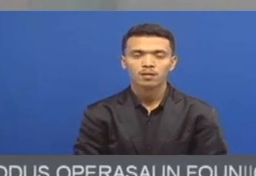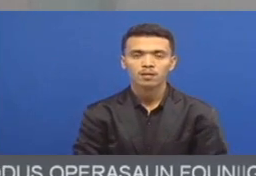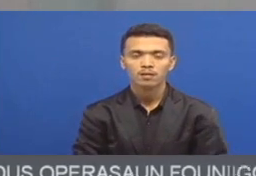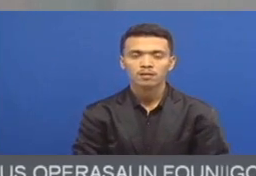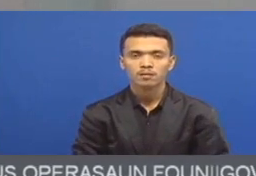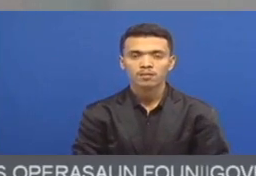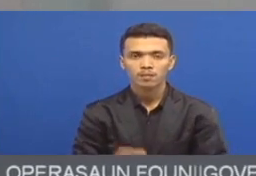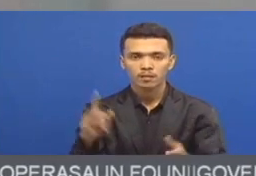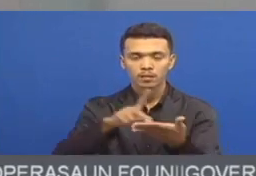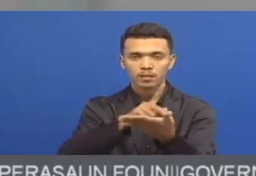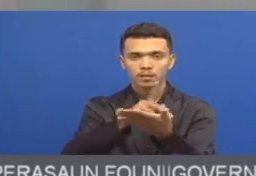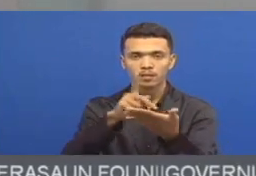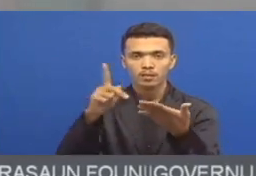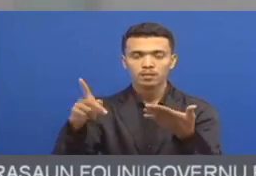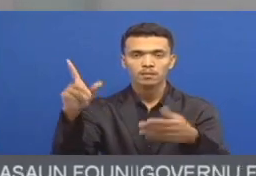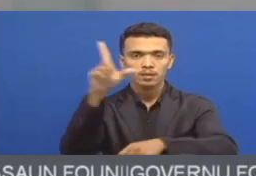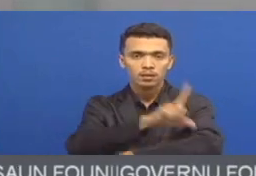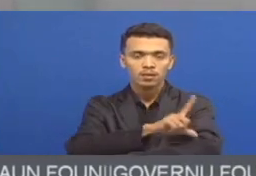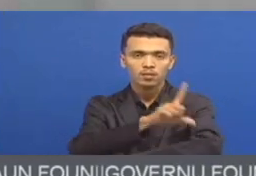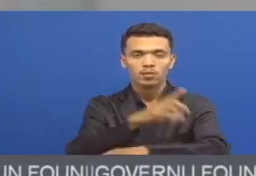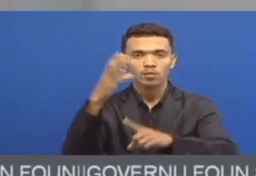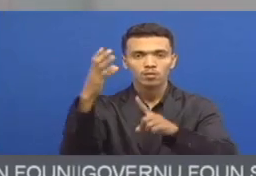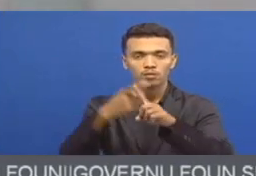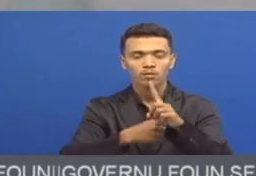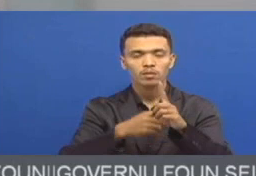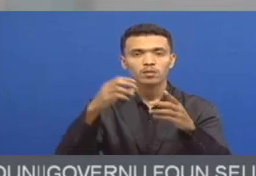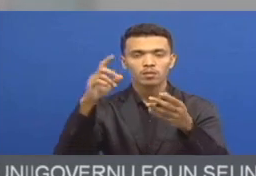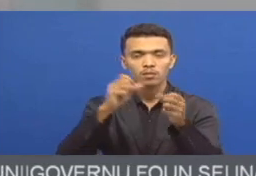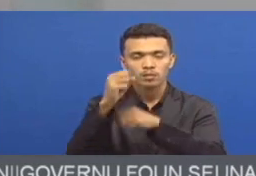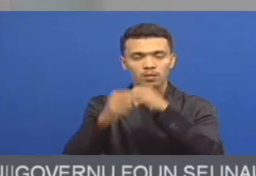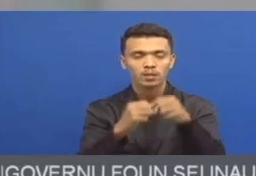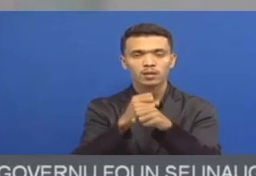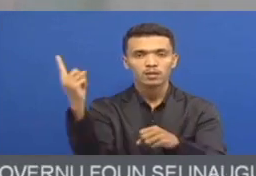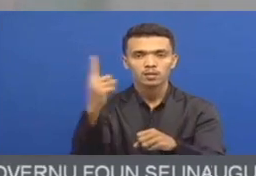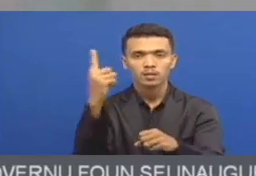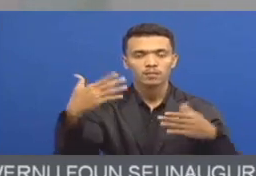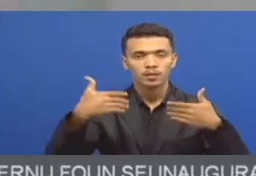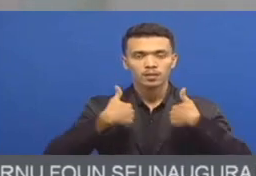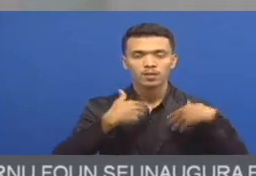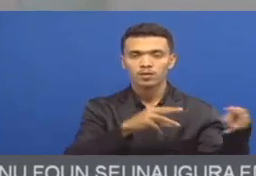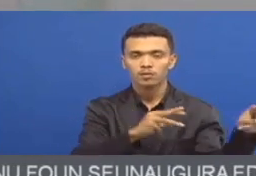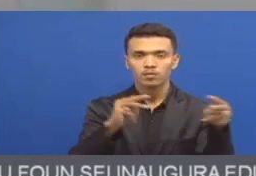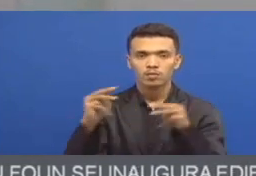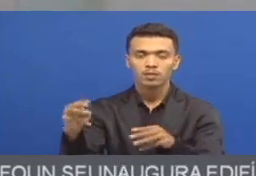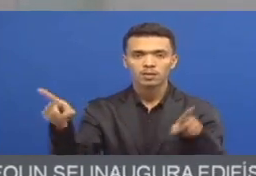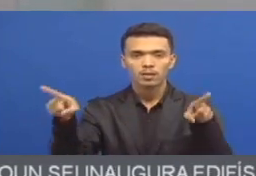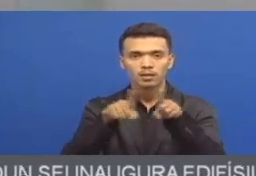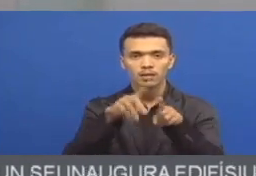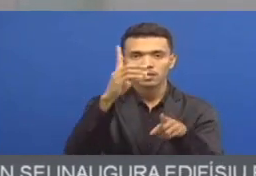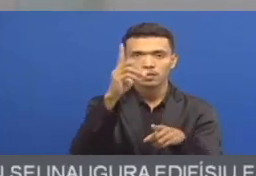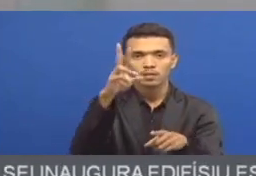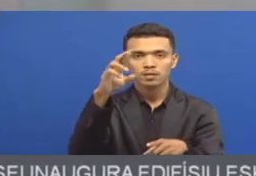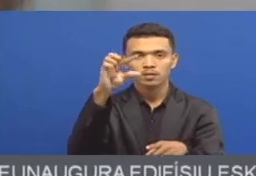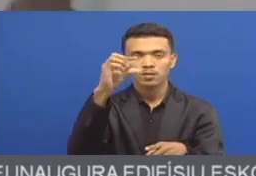modus operandi para crime ini, cada lorong, cada fula, cada tira ini sempre berubah, ele. Ia mudah sekali. Por exemplo, droga, uluk ni hatama,